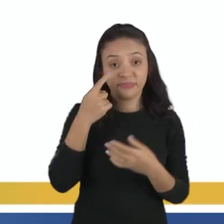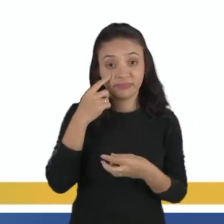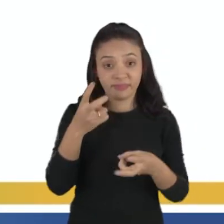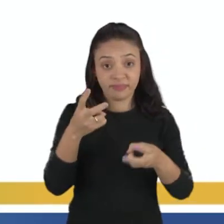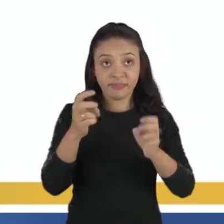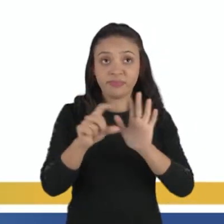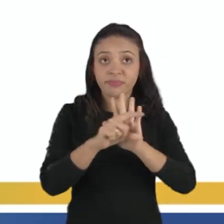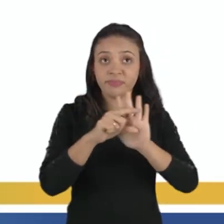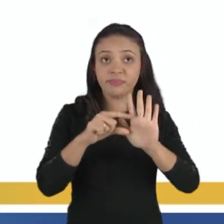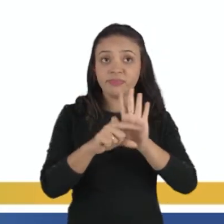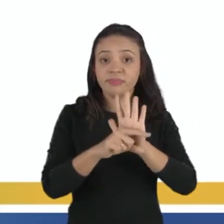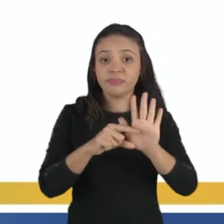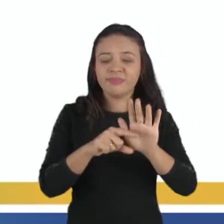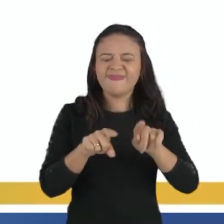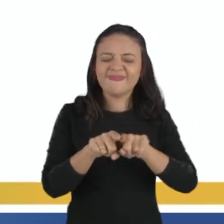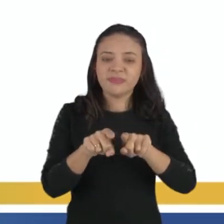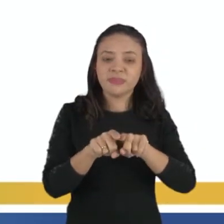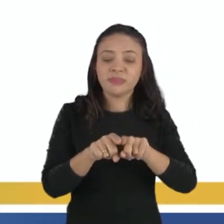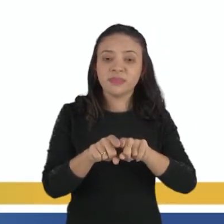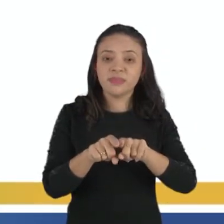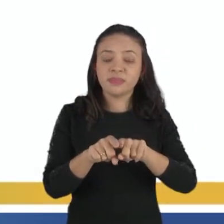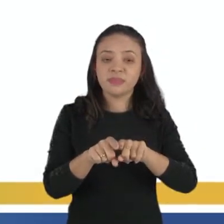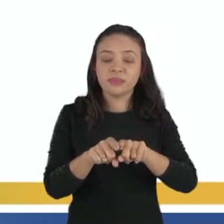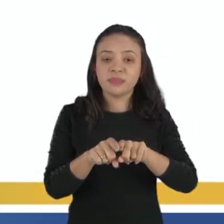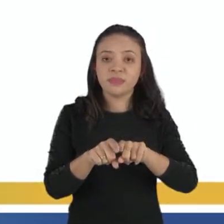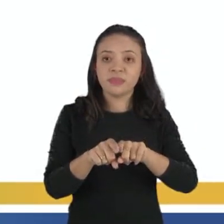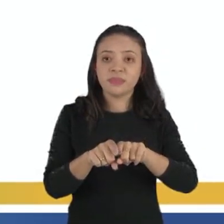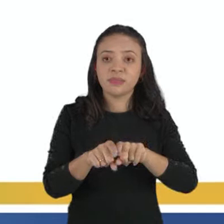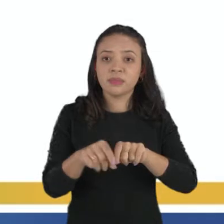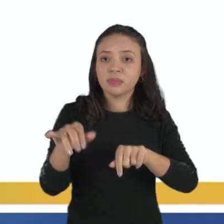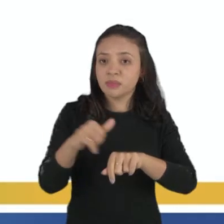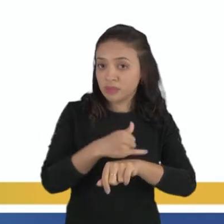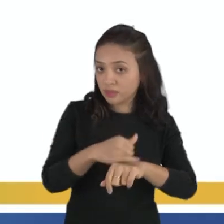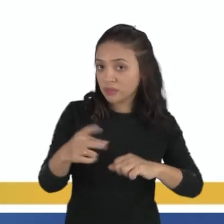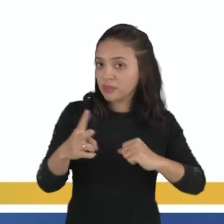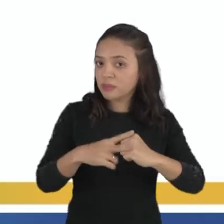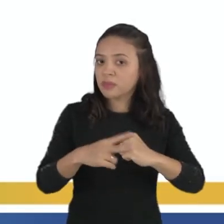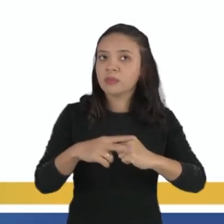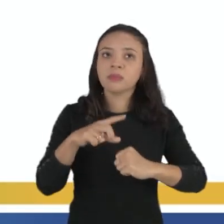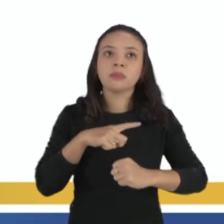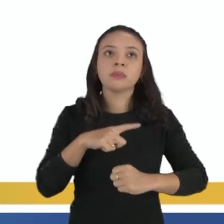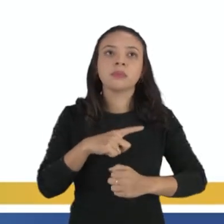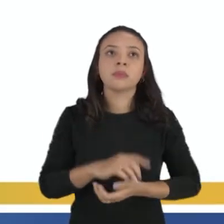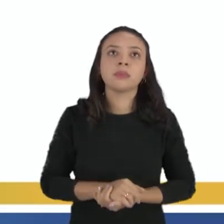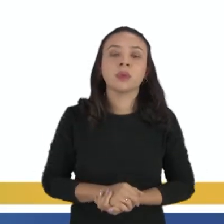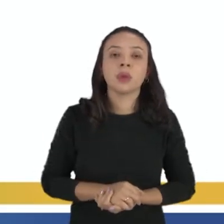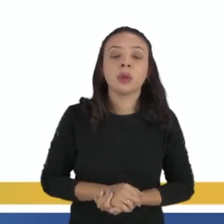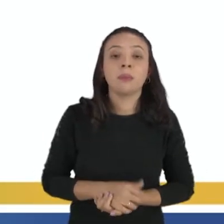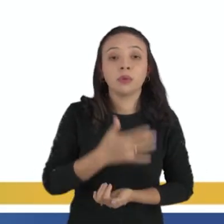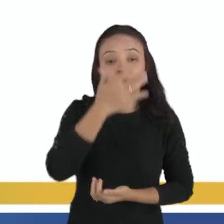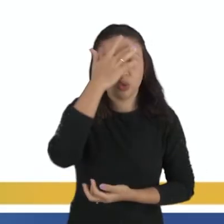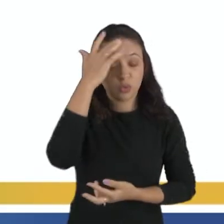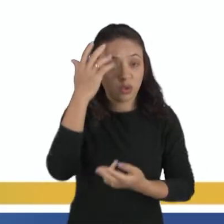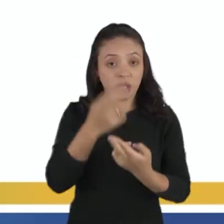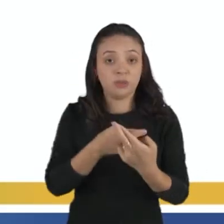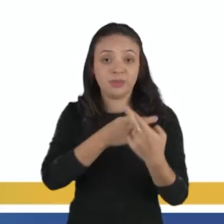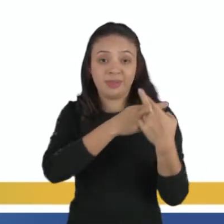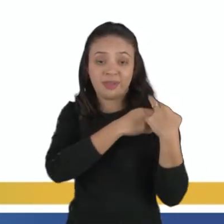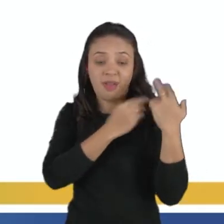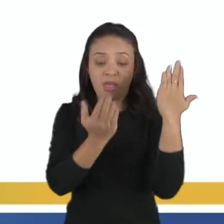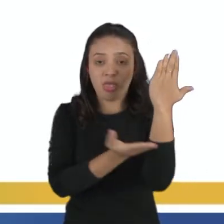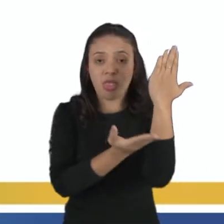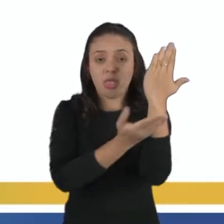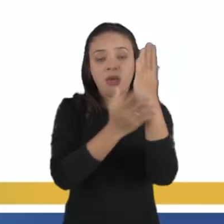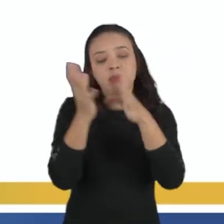os trechos e as formas verbais desse trecho. O porteiro do edifício cochilava